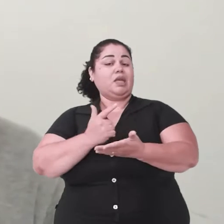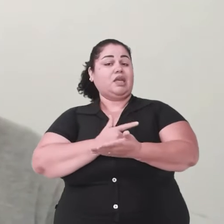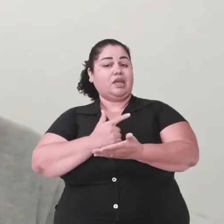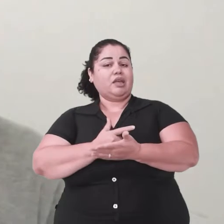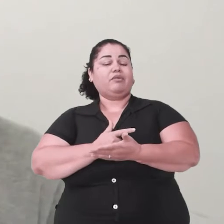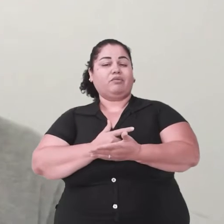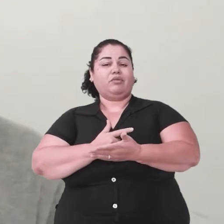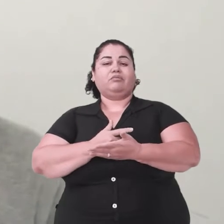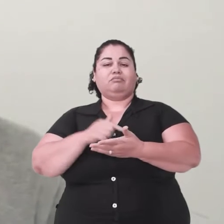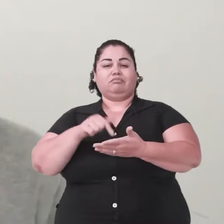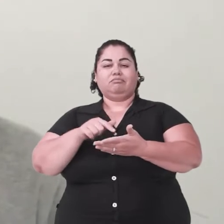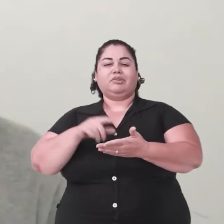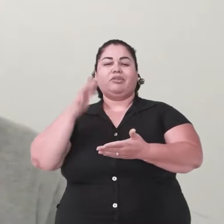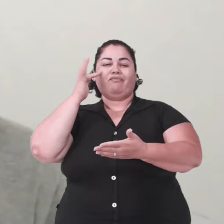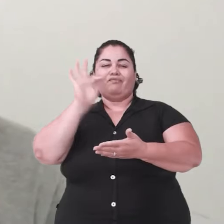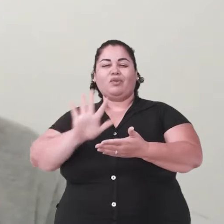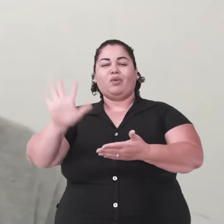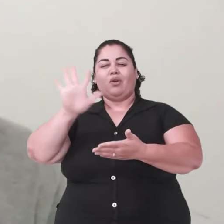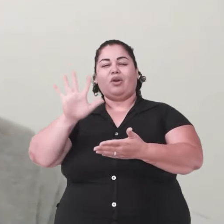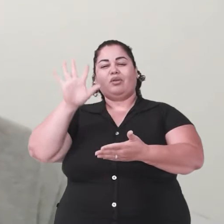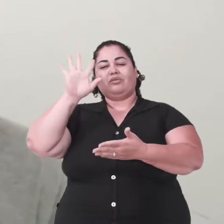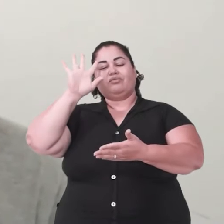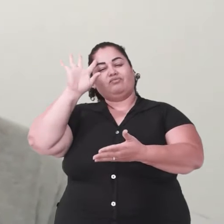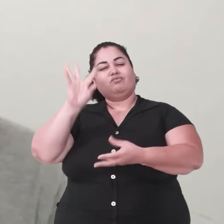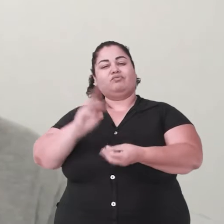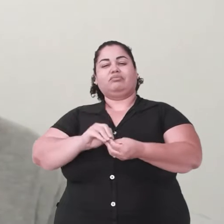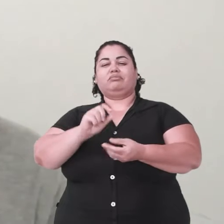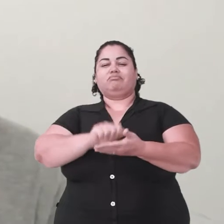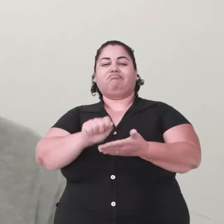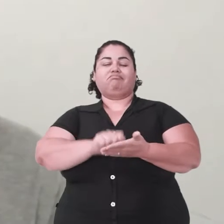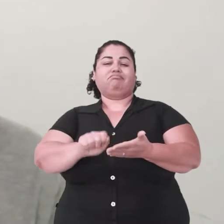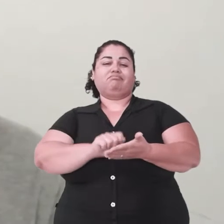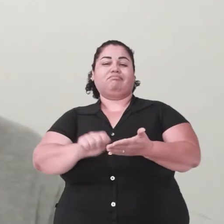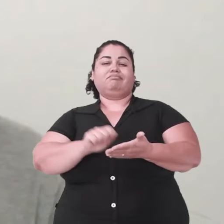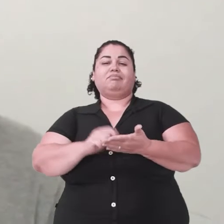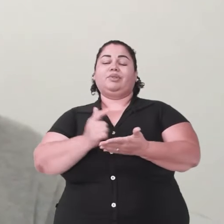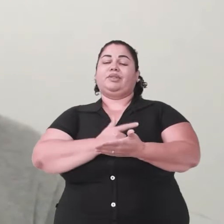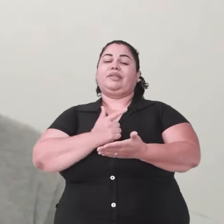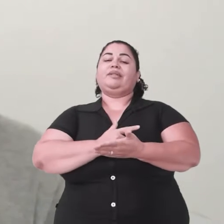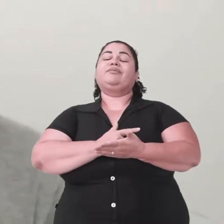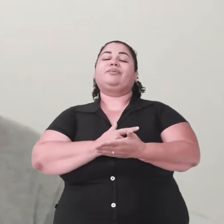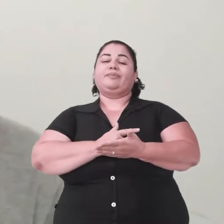livro onde um filósofo sintetiza ideias revolucionárias, né?